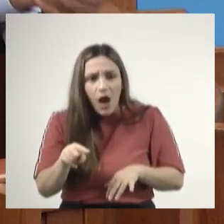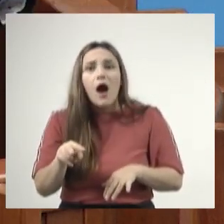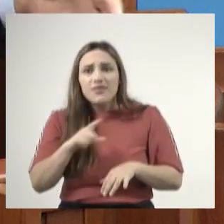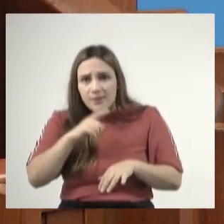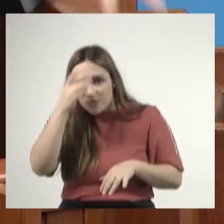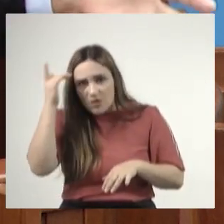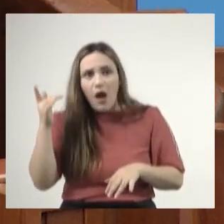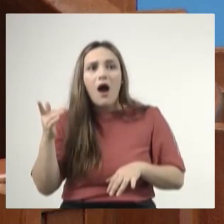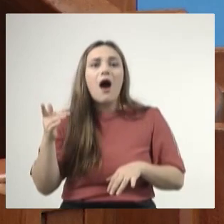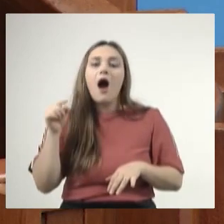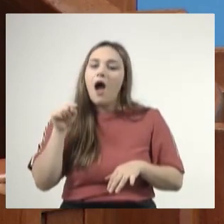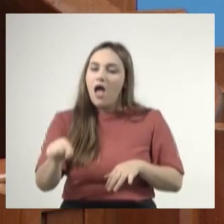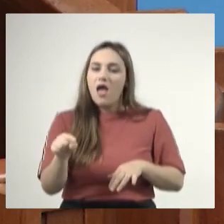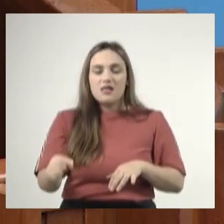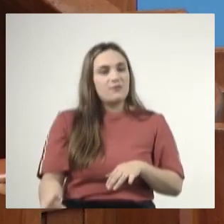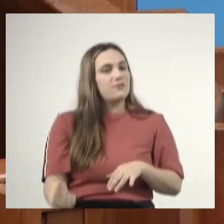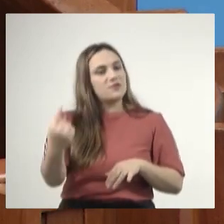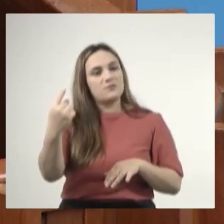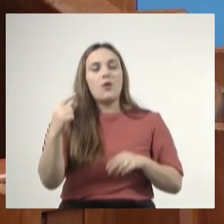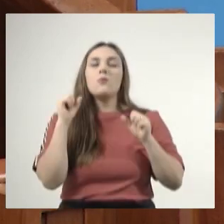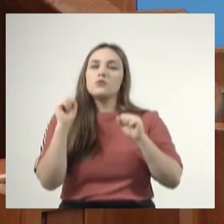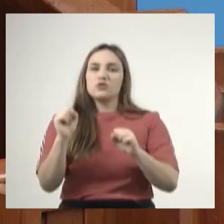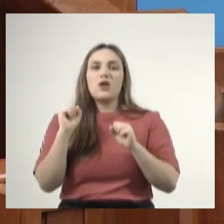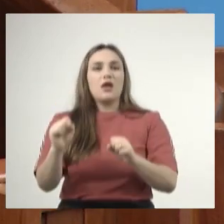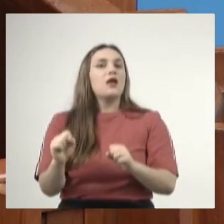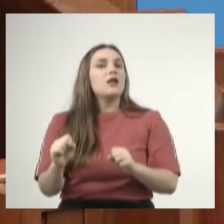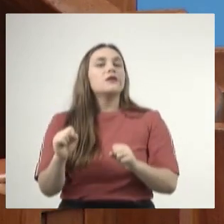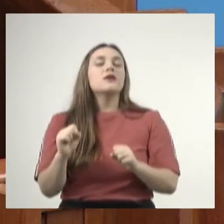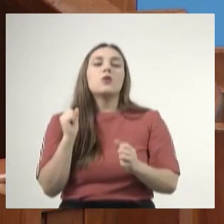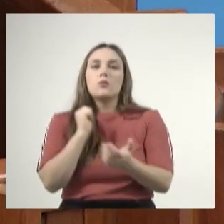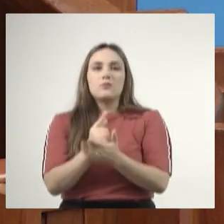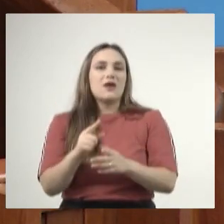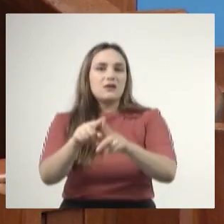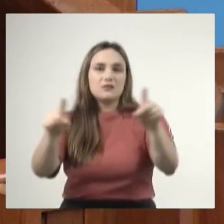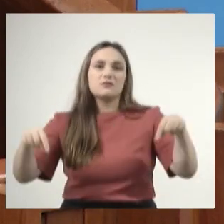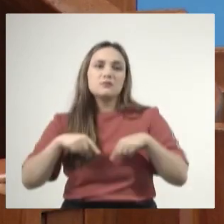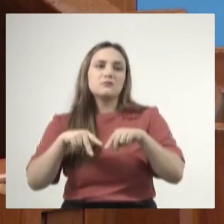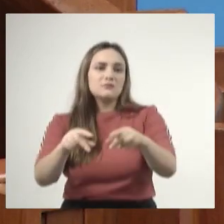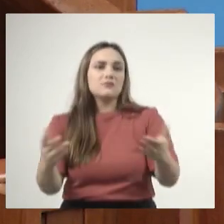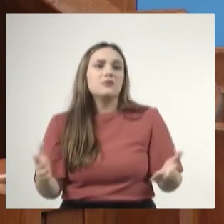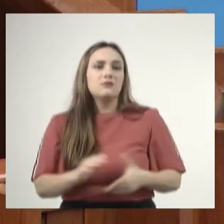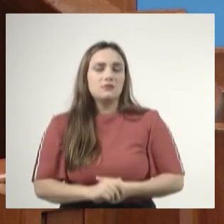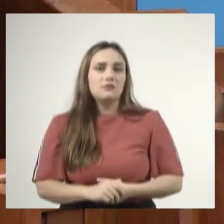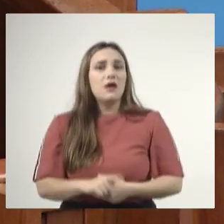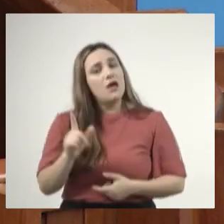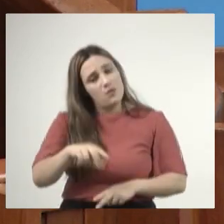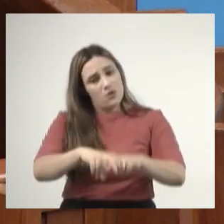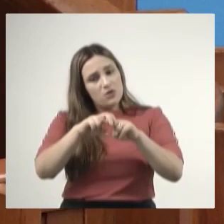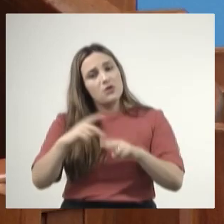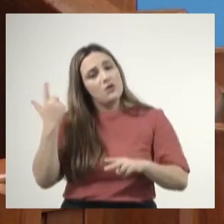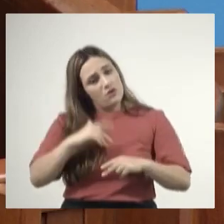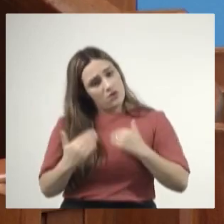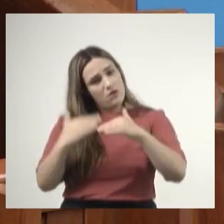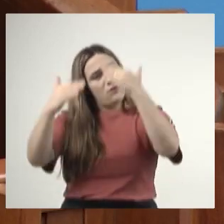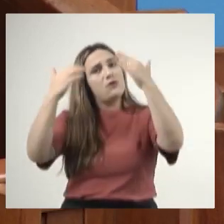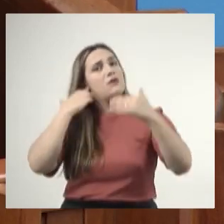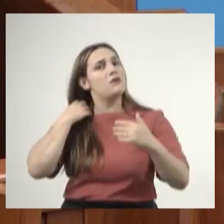tinha preferência para ser titulada. Então, foi assim que veio para cá o progresso. Foi assim que veio para cá o